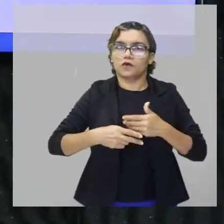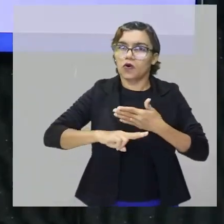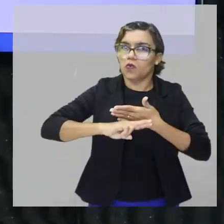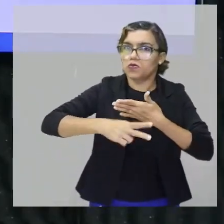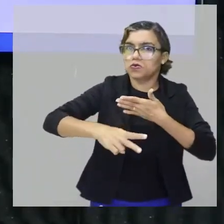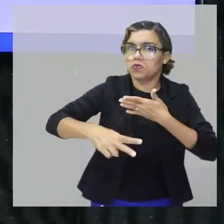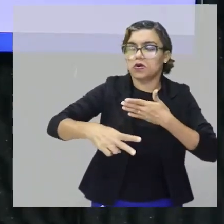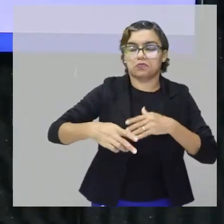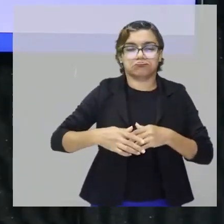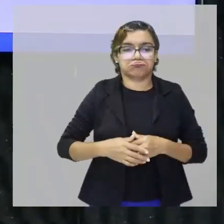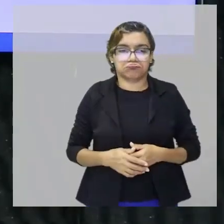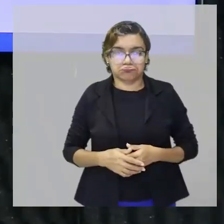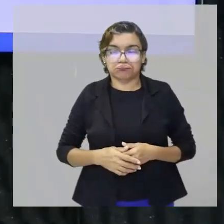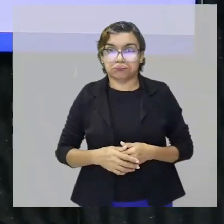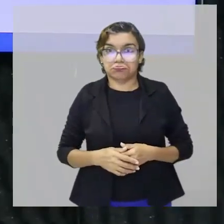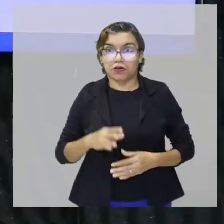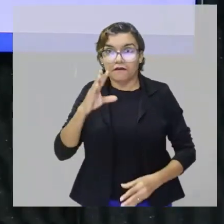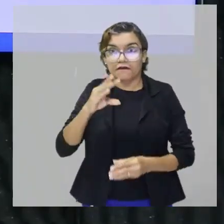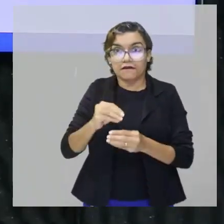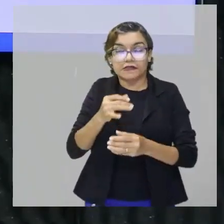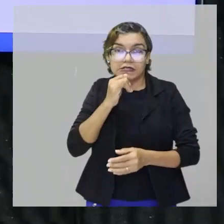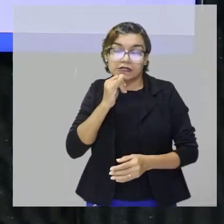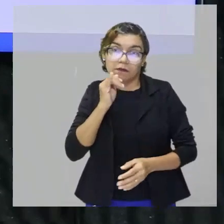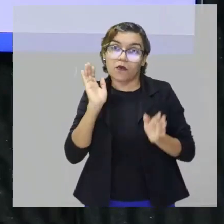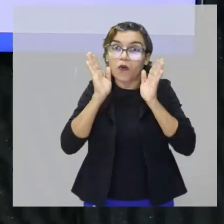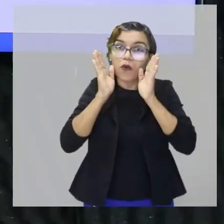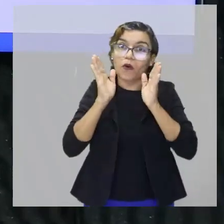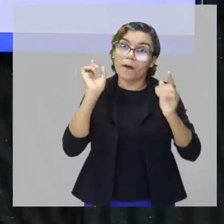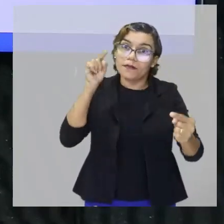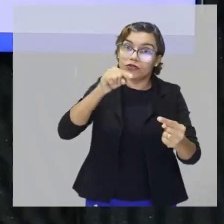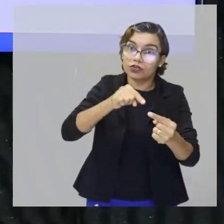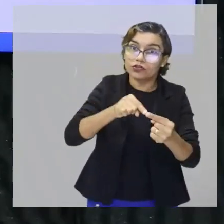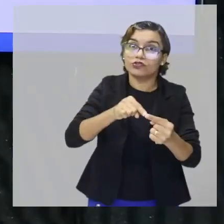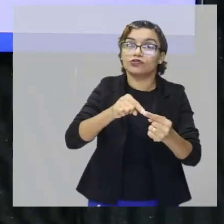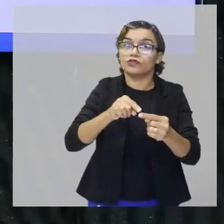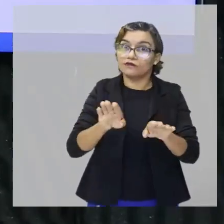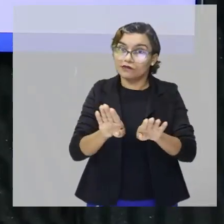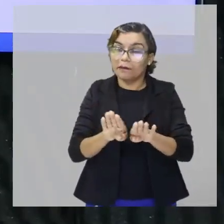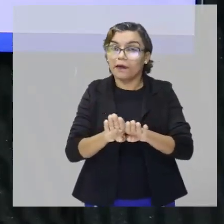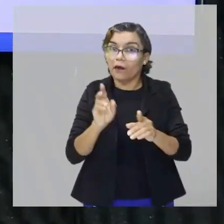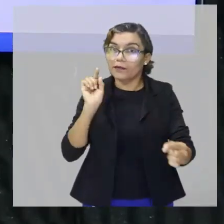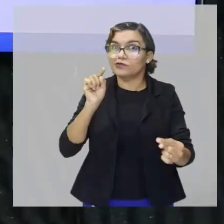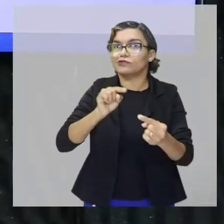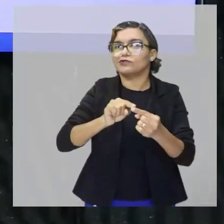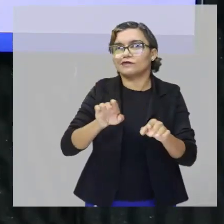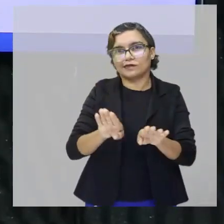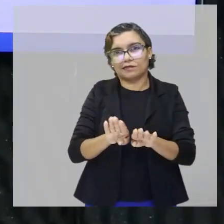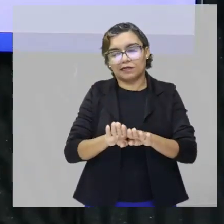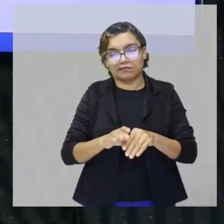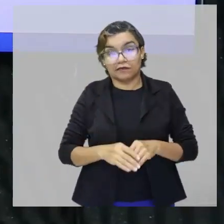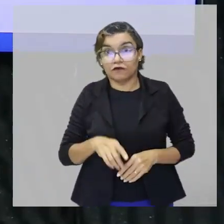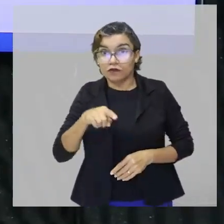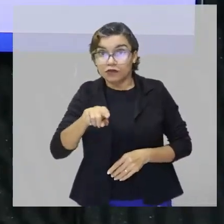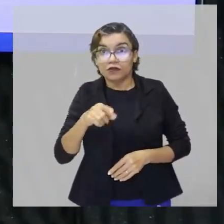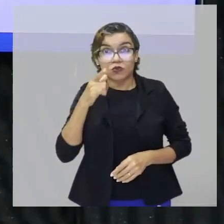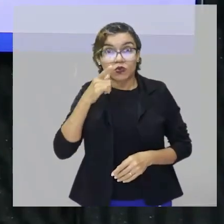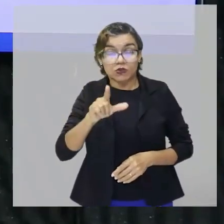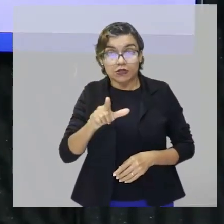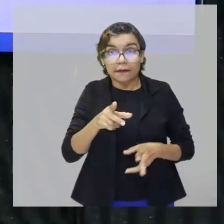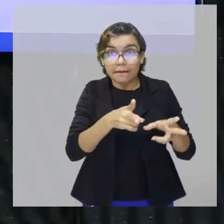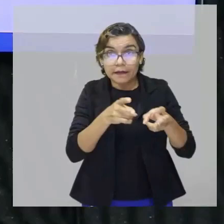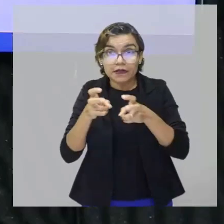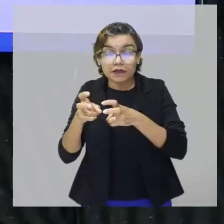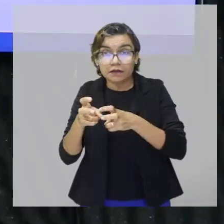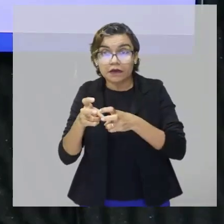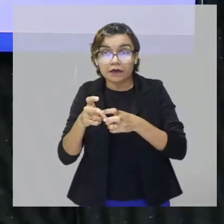meios. Nesse caso do texto que nós lemos, qual foi a base argumentativa que o autor escolheu? E aí, conseguem? Já